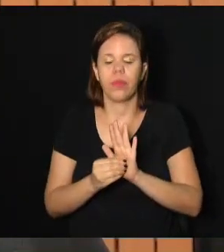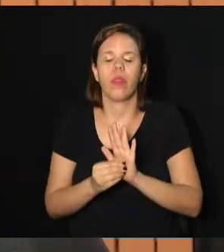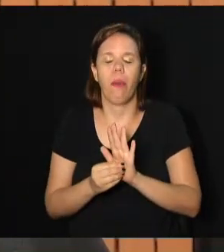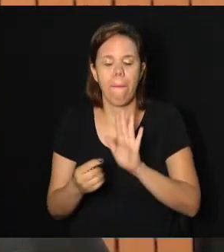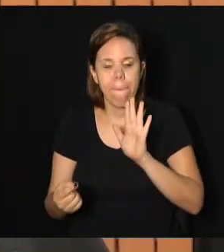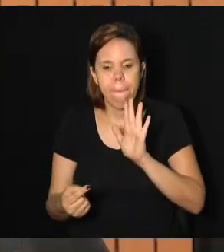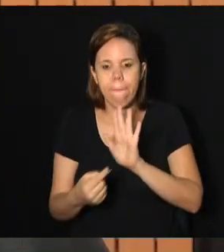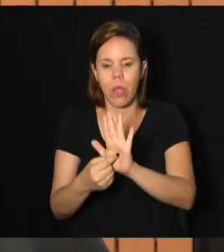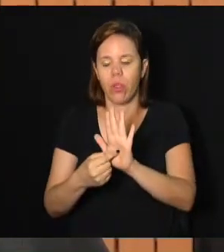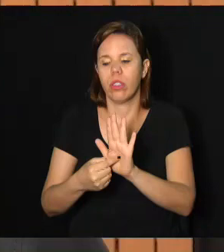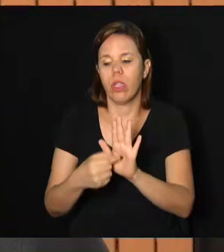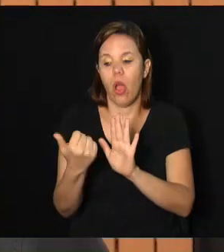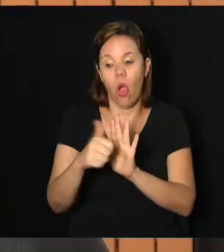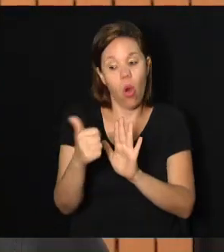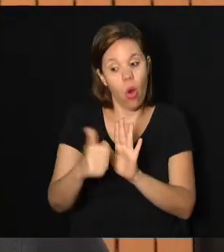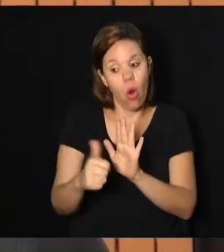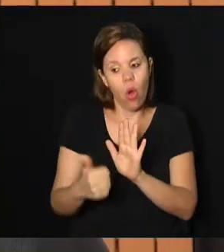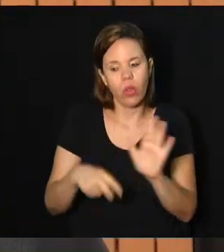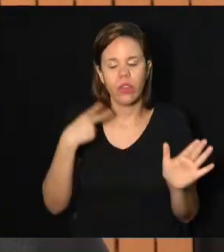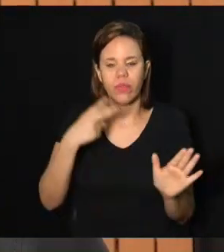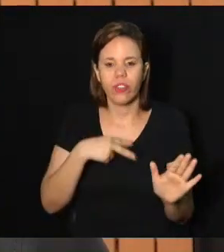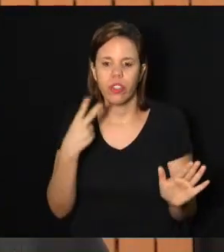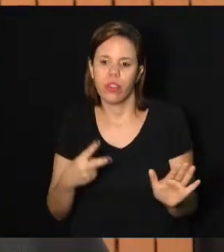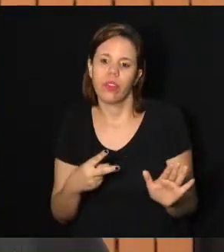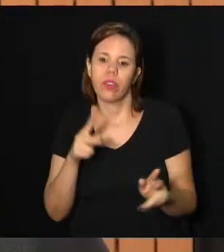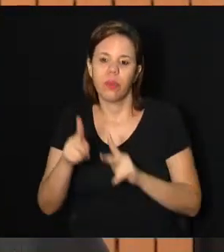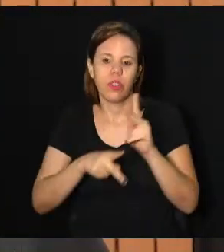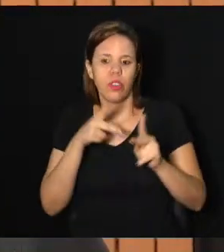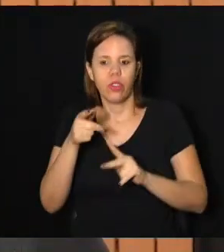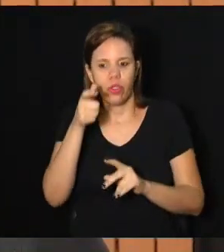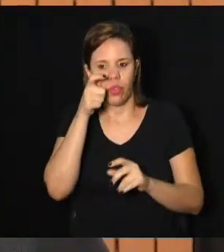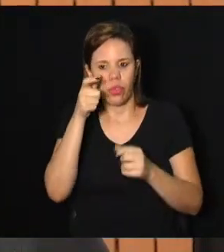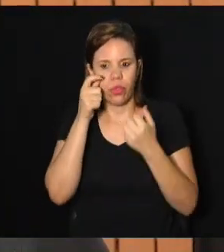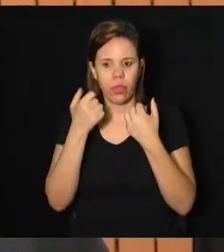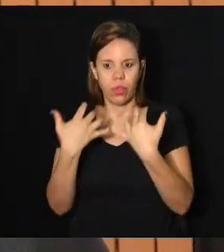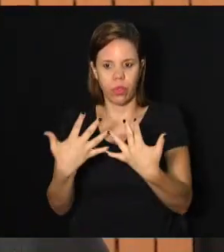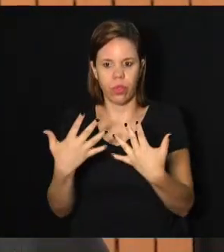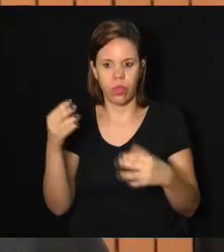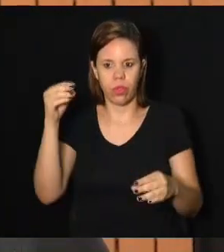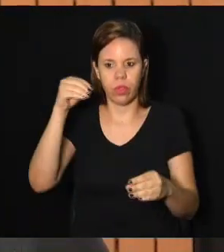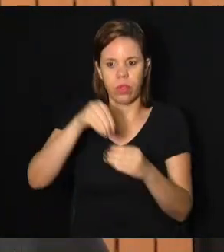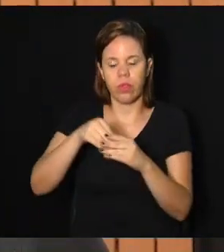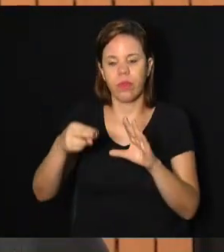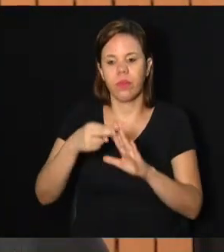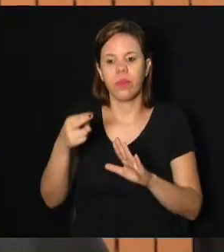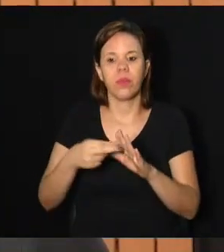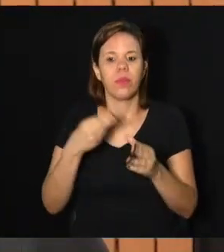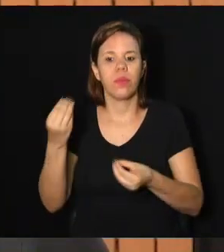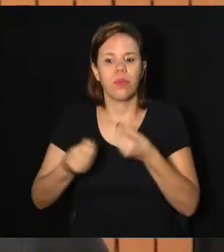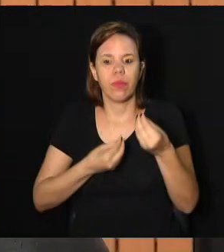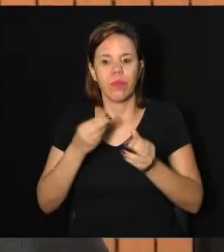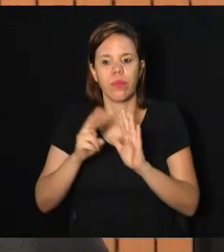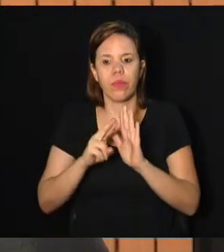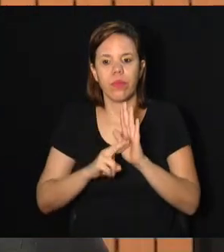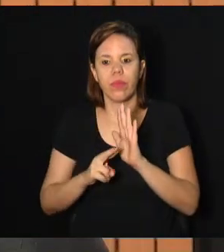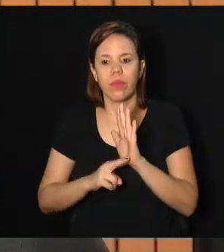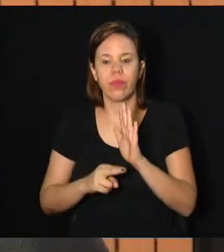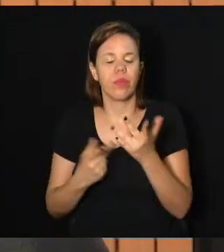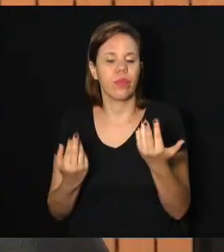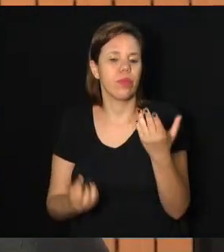11 vereadores. Para as pessoas que estão nos assistindo, o regimento interno é como se fossem as regras do